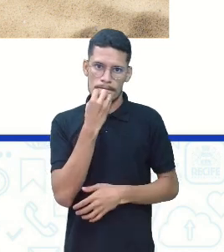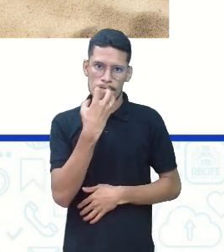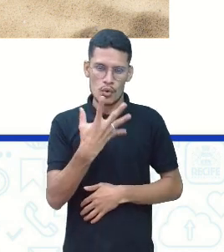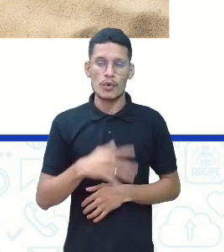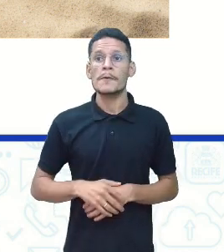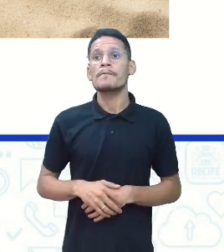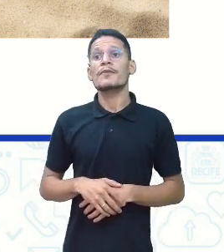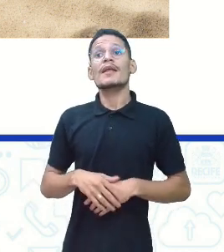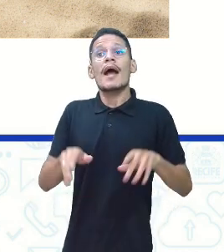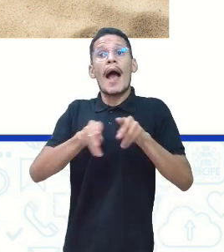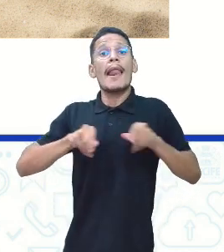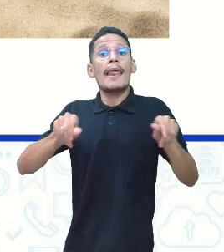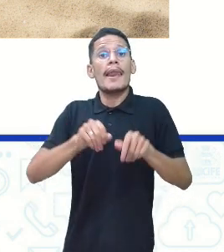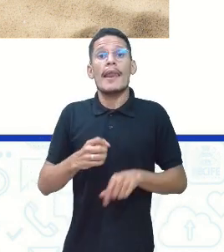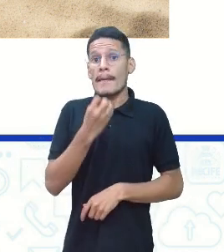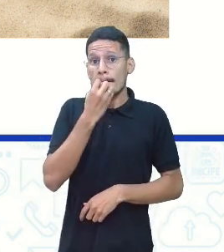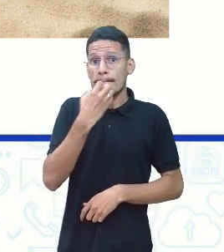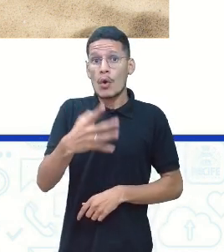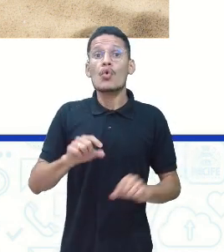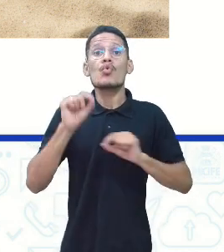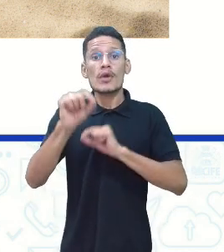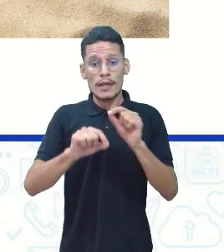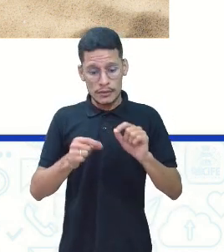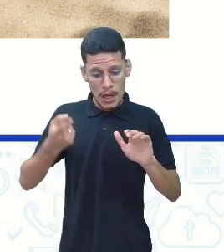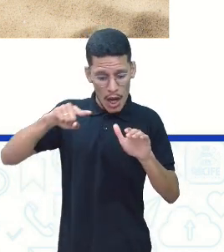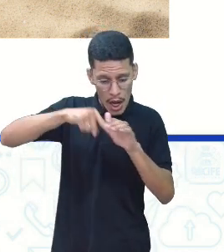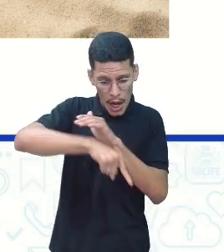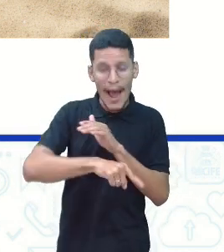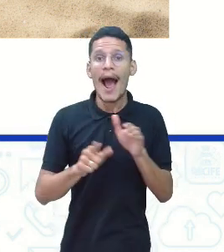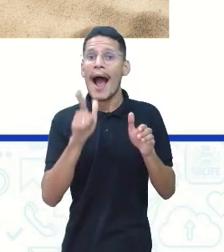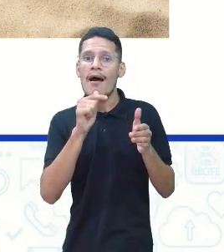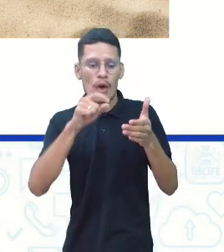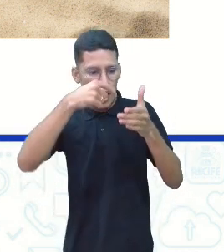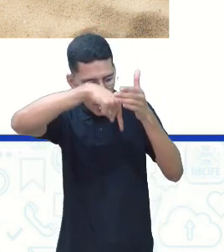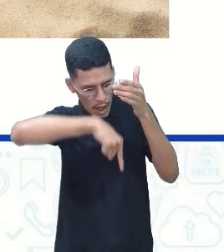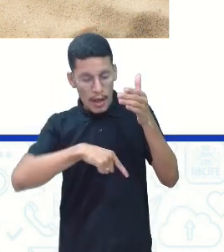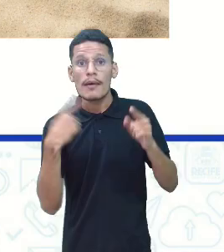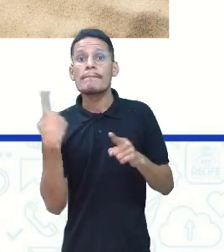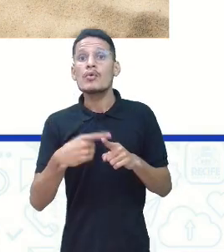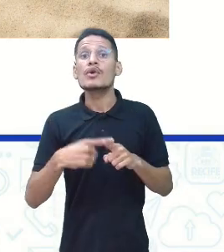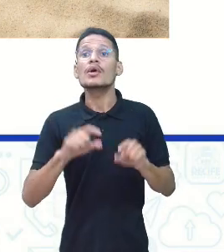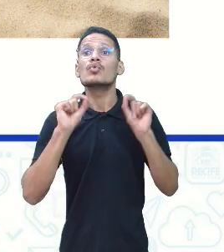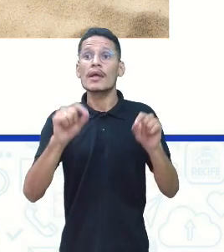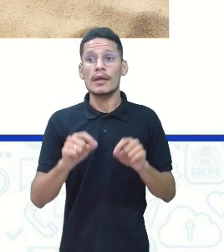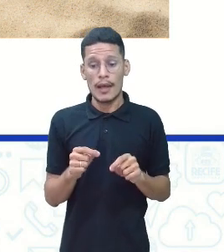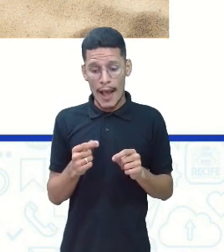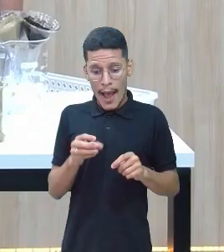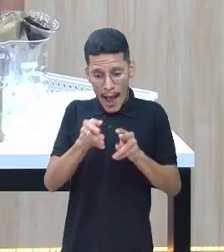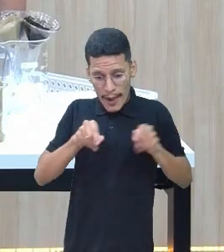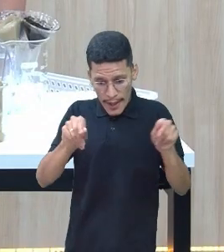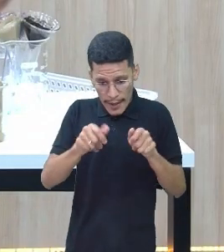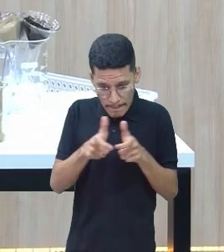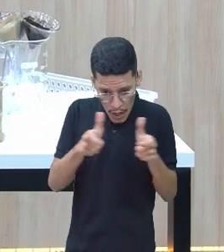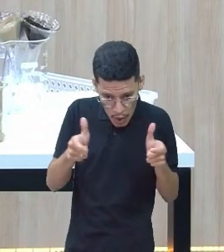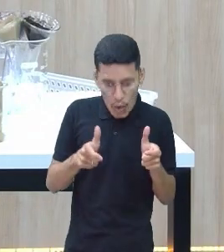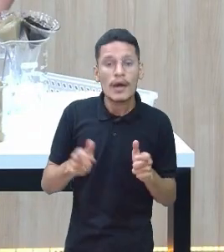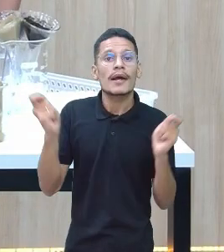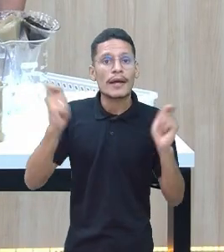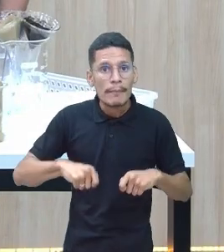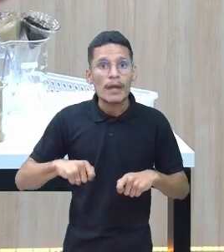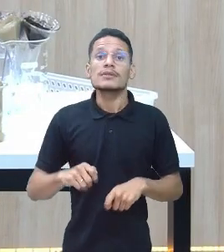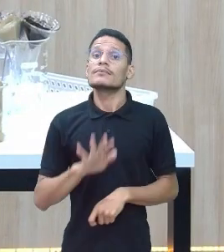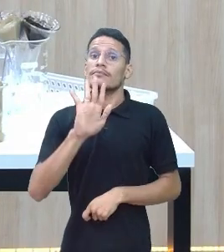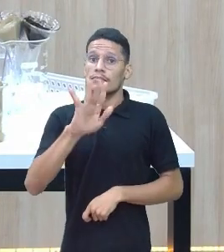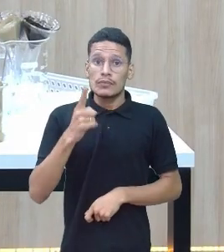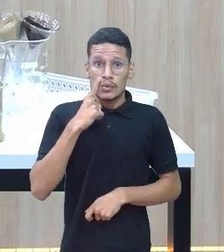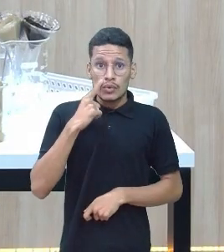permeabilidade, pois os grãos de areia são maiores, assim, mais sujeito à erosão. Então, no solo